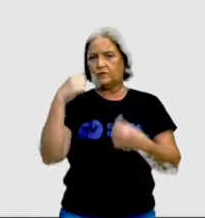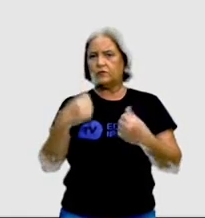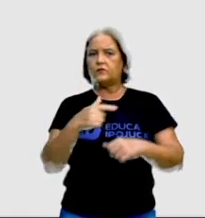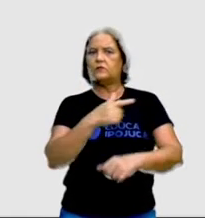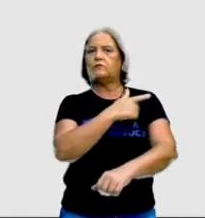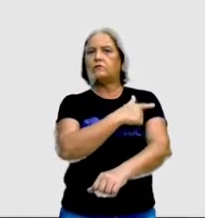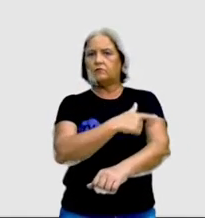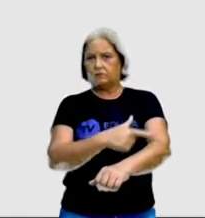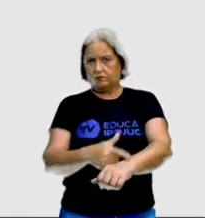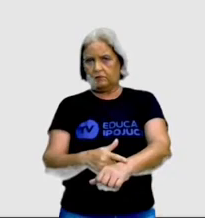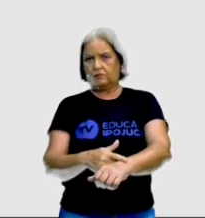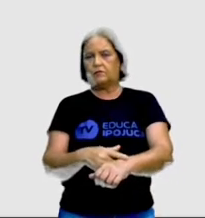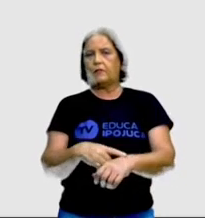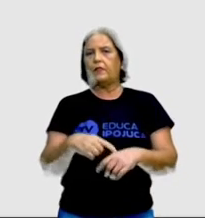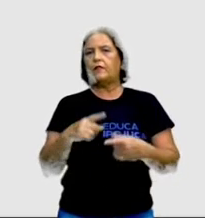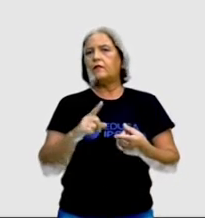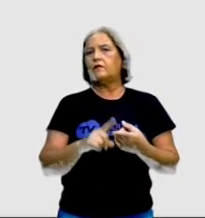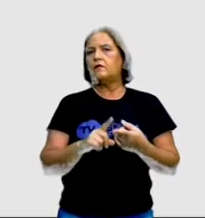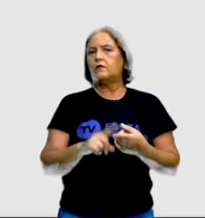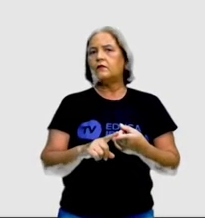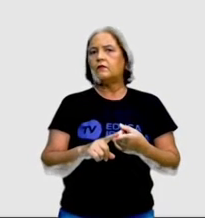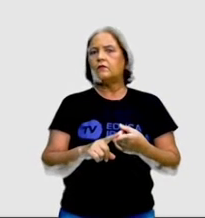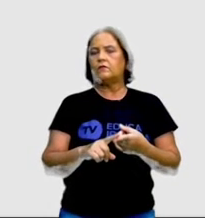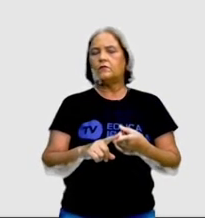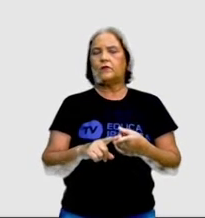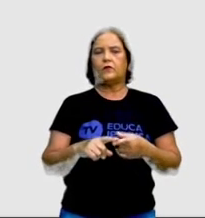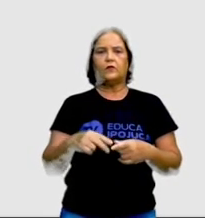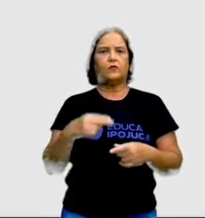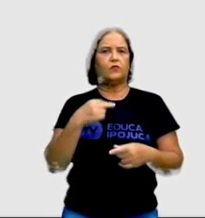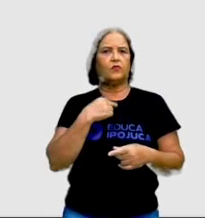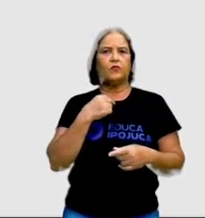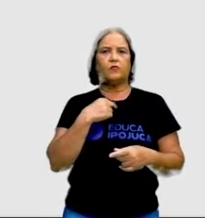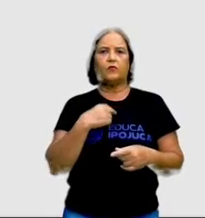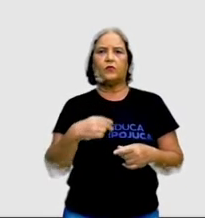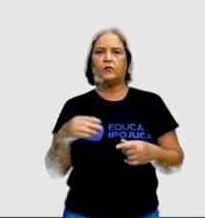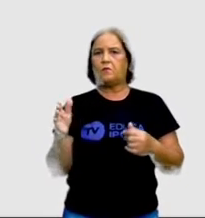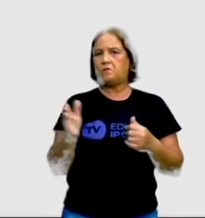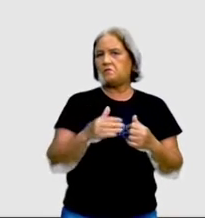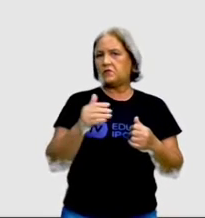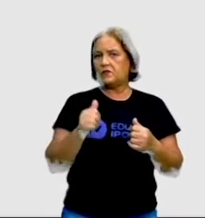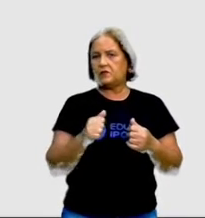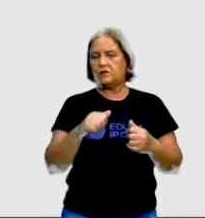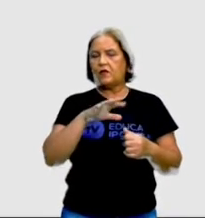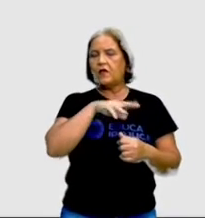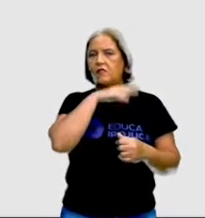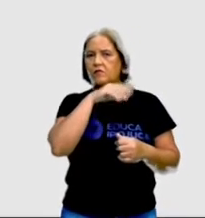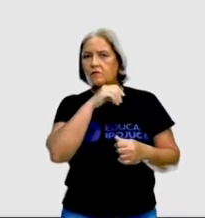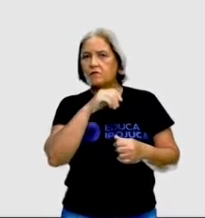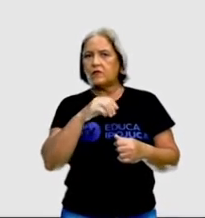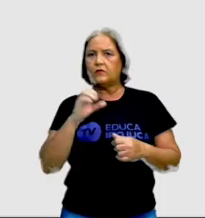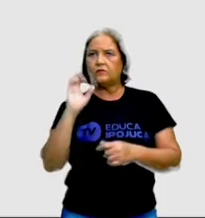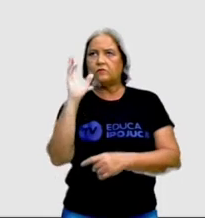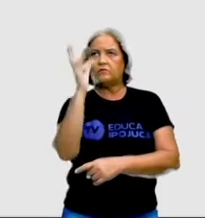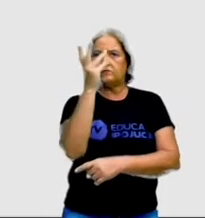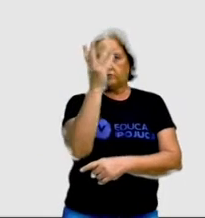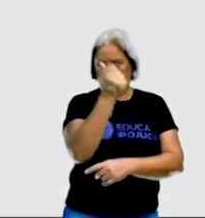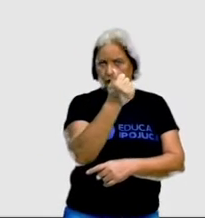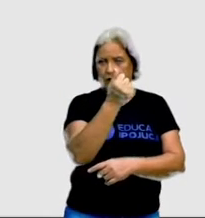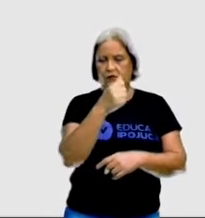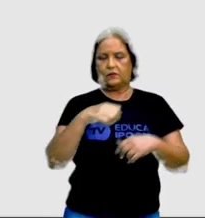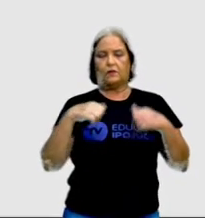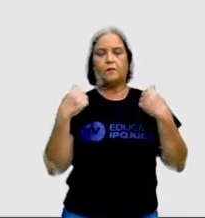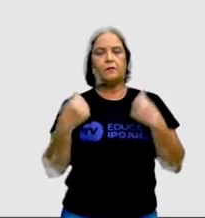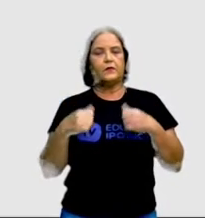modos. Também não devemos maltratar os animais e nem as plantas. E sim, devemos